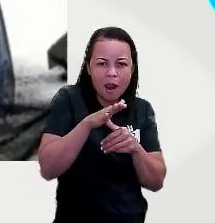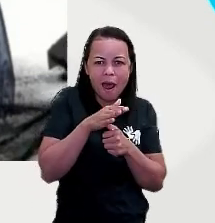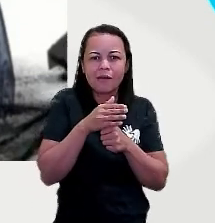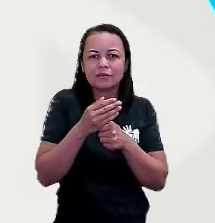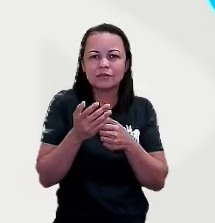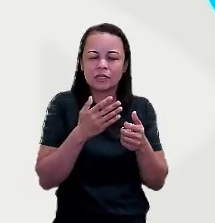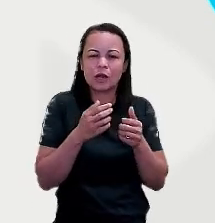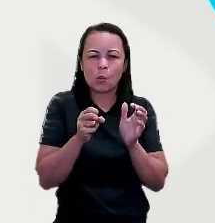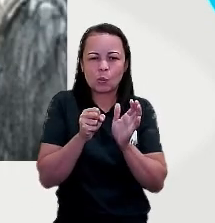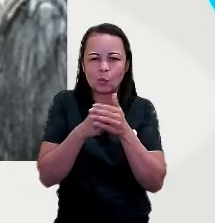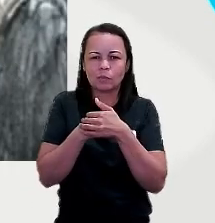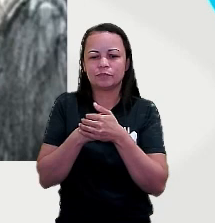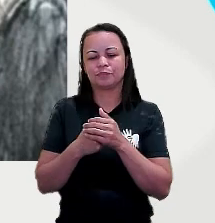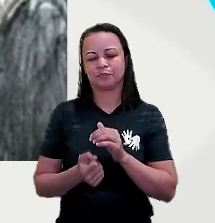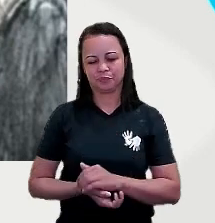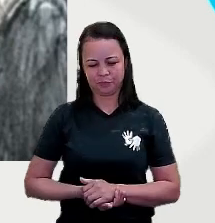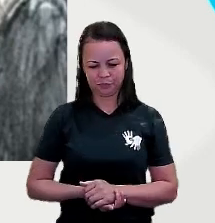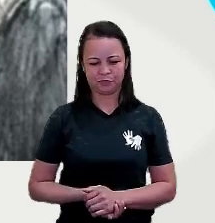escuridão.